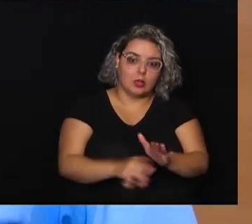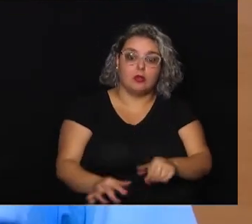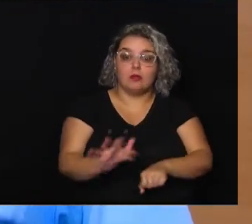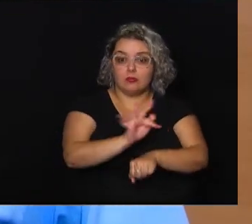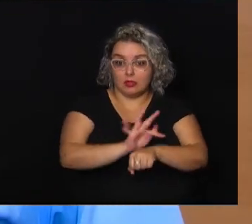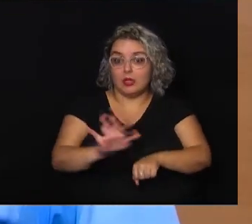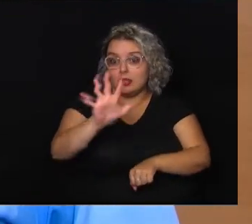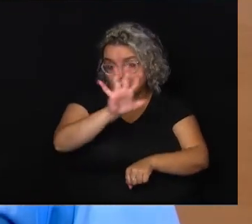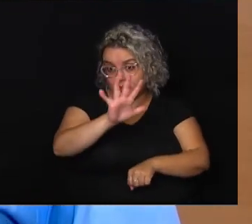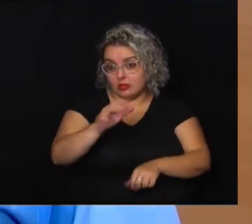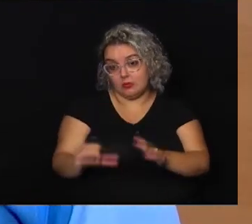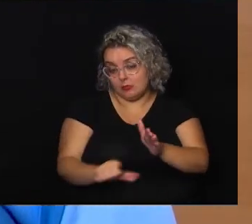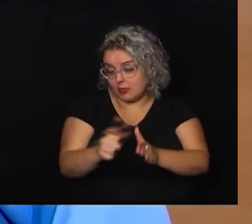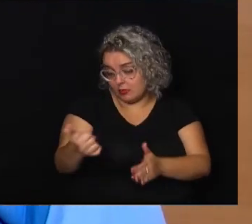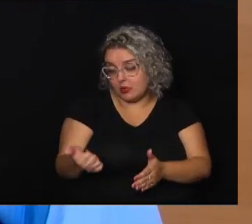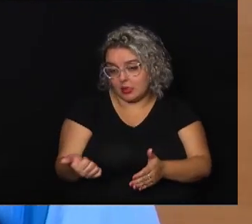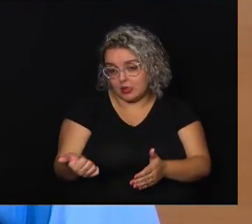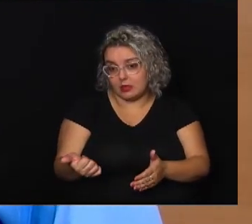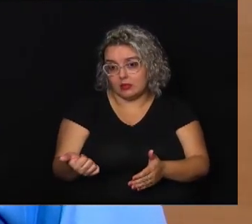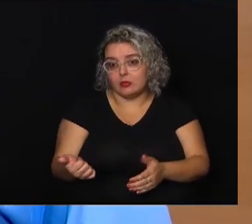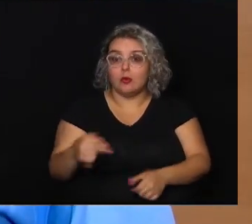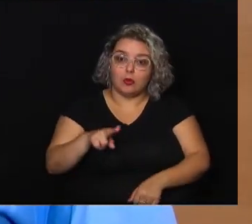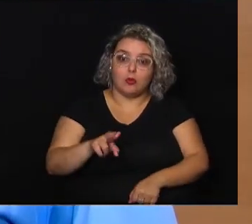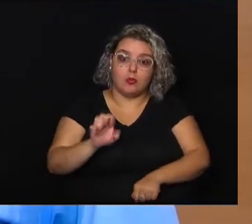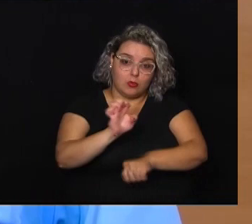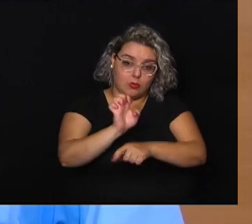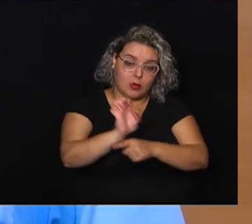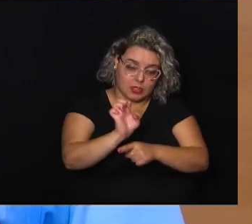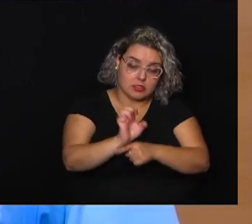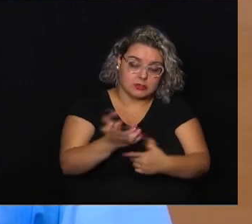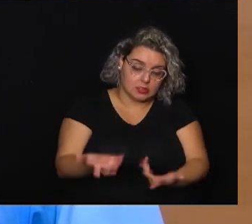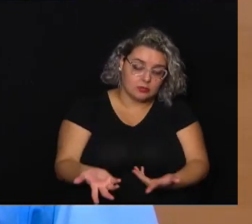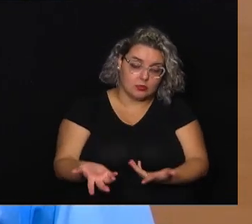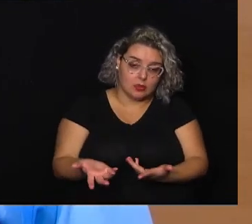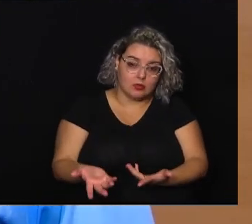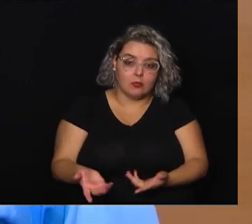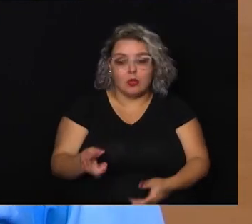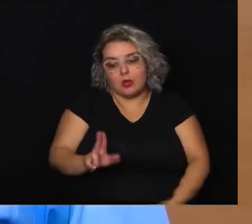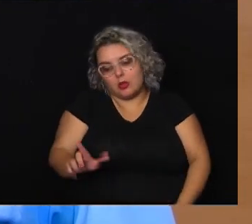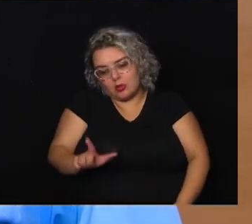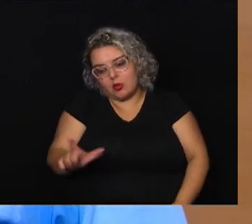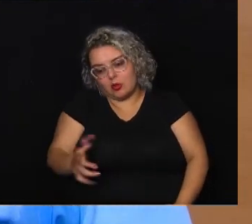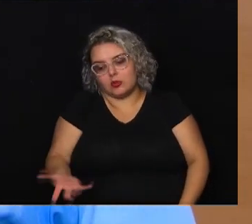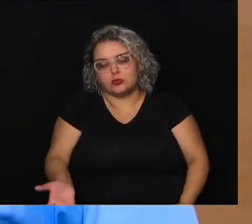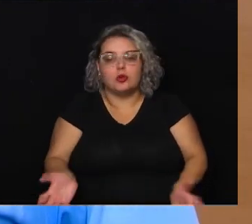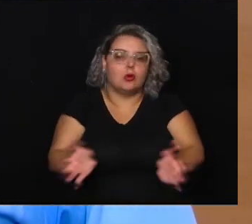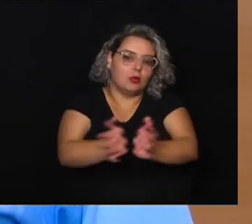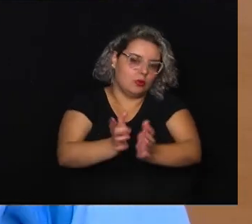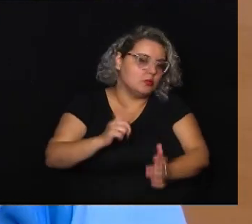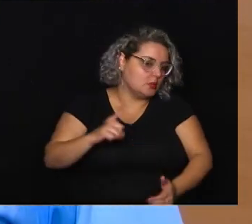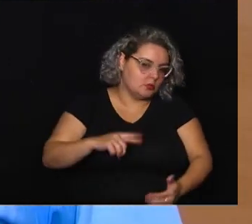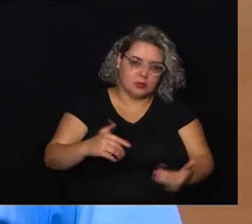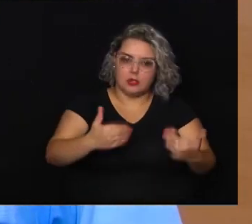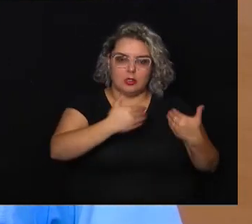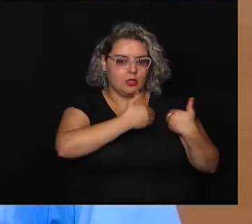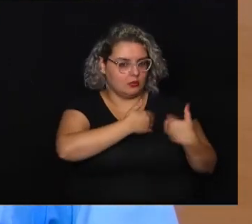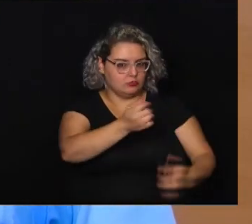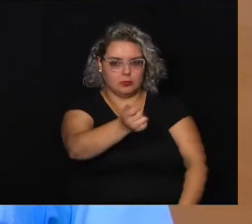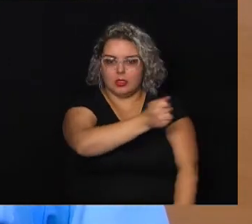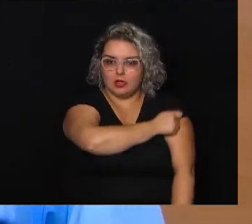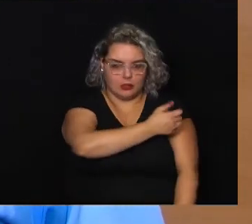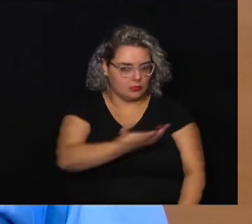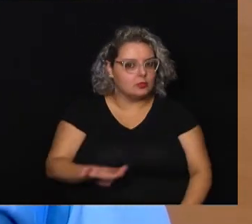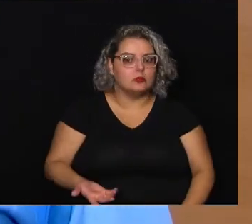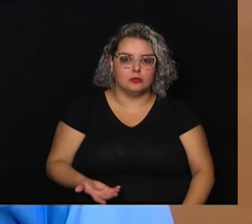federal, que em primeiro lugar, ou estadual, obviamente a comissão tem essa autoridade para rejeitá-lo e encaminhá-lo